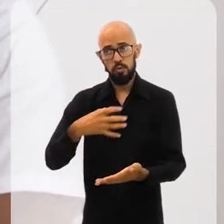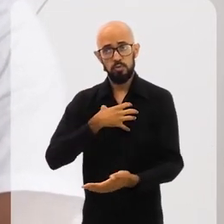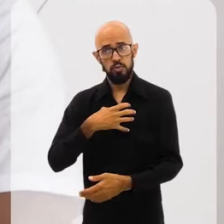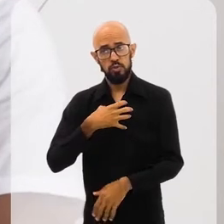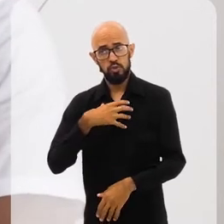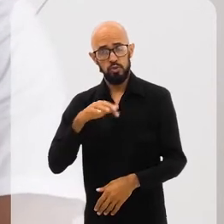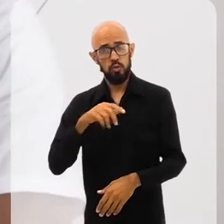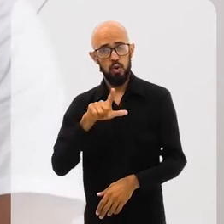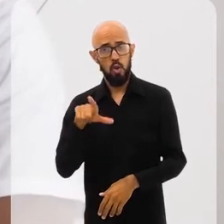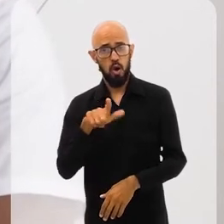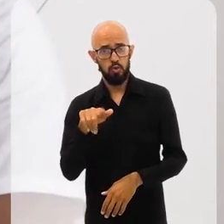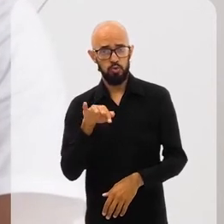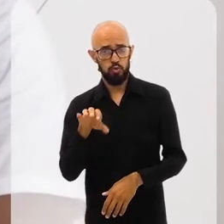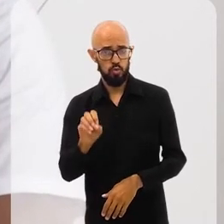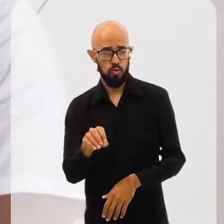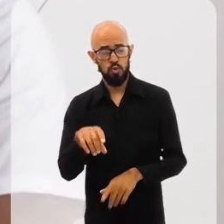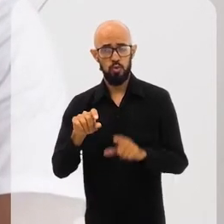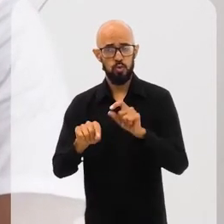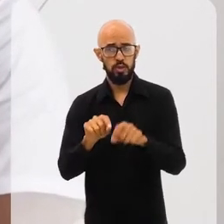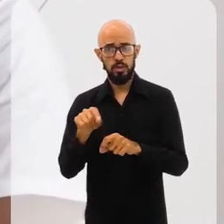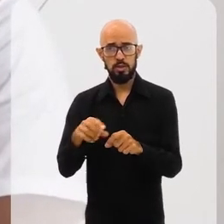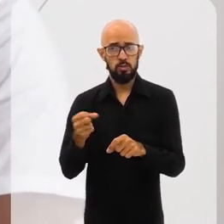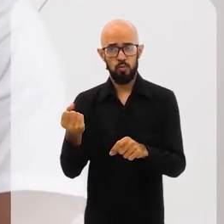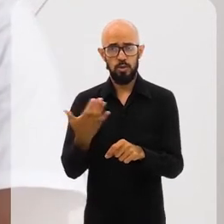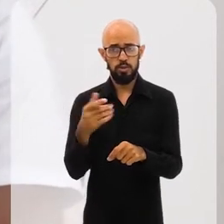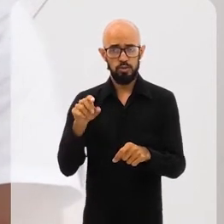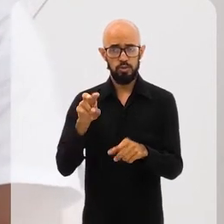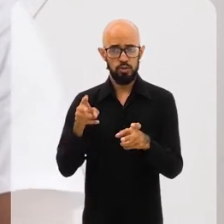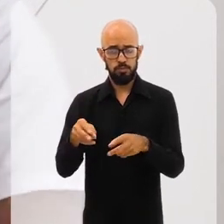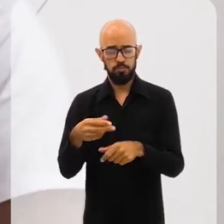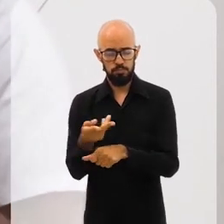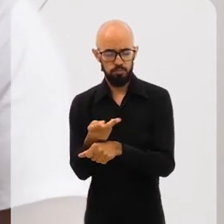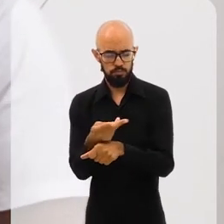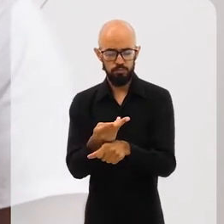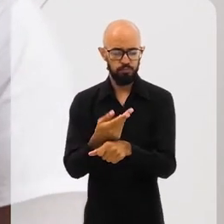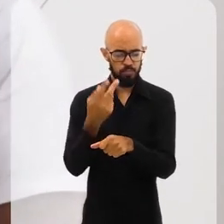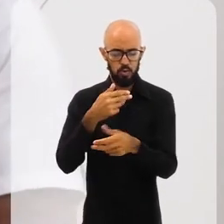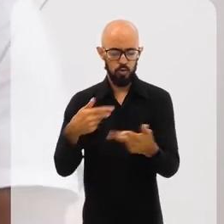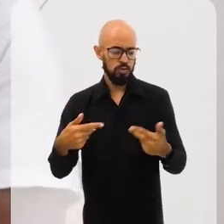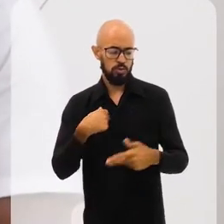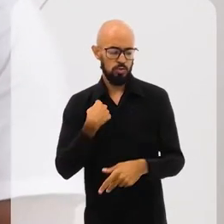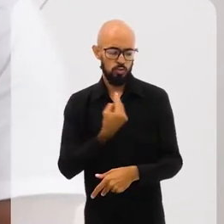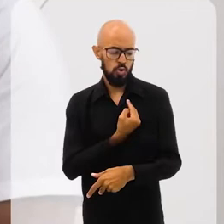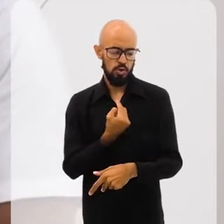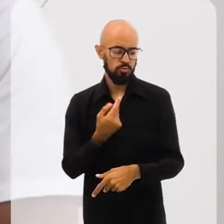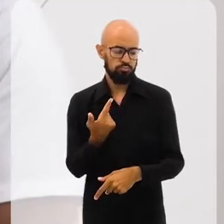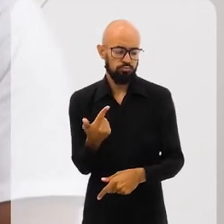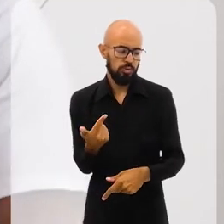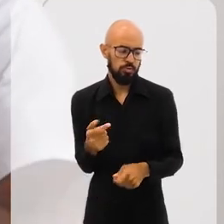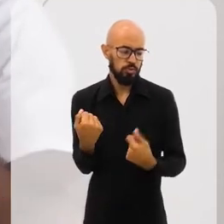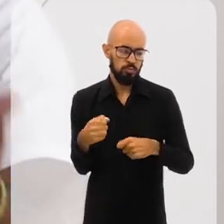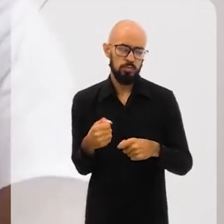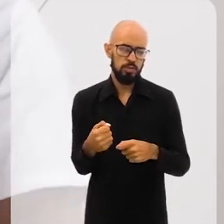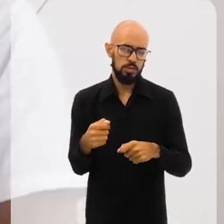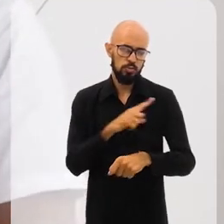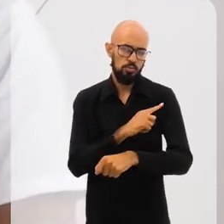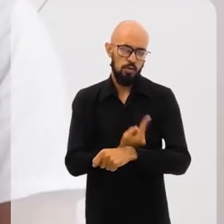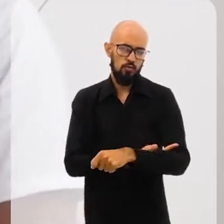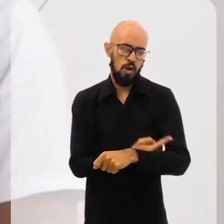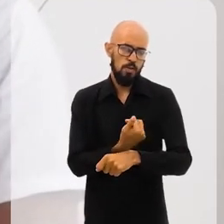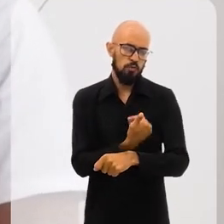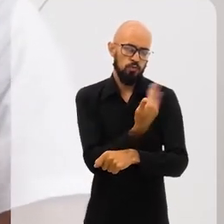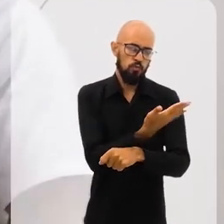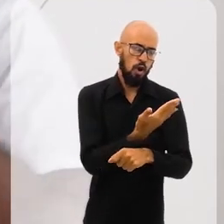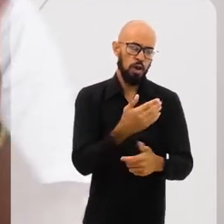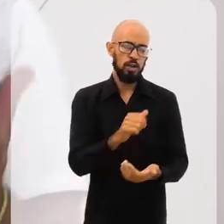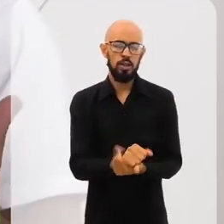sentido também lógico da coisa. Então, quando a gente busca algo que a gente não tem, a gente precisa recorrer a uma força de fato. Muitos